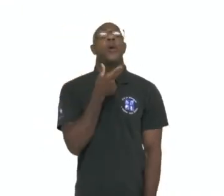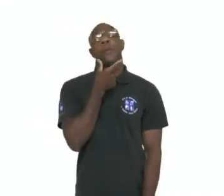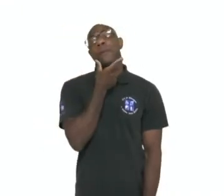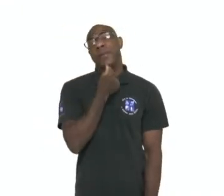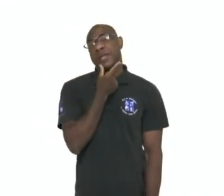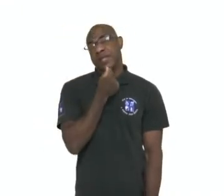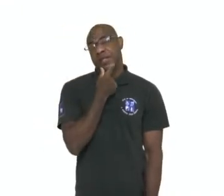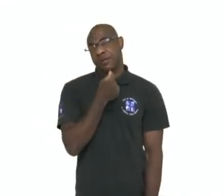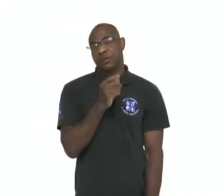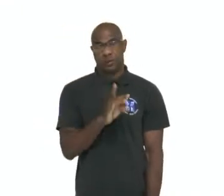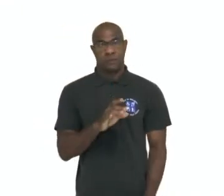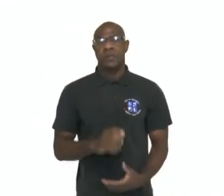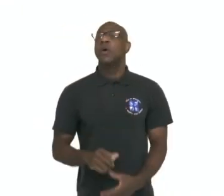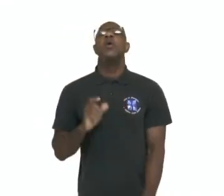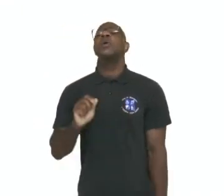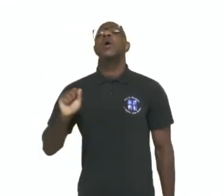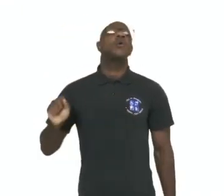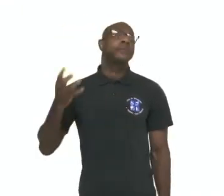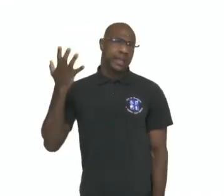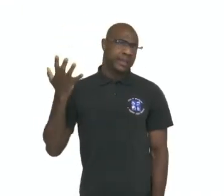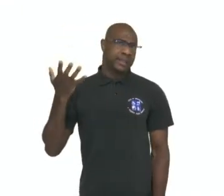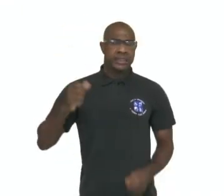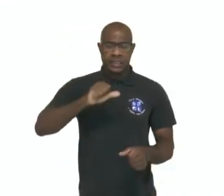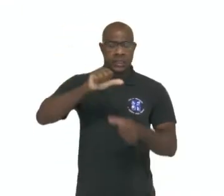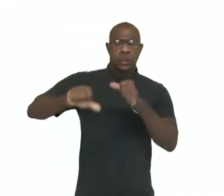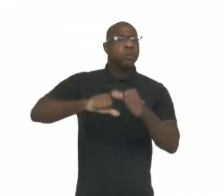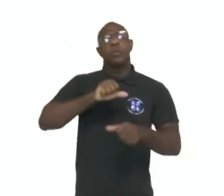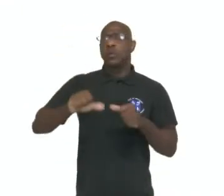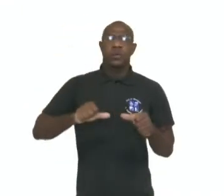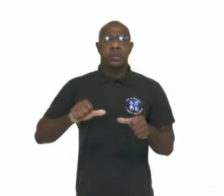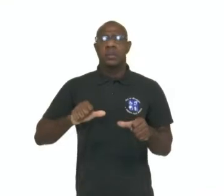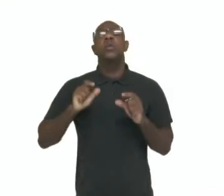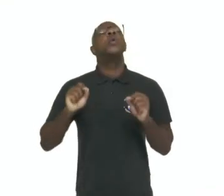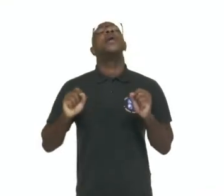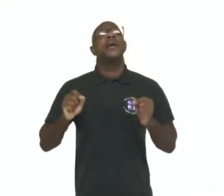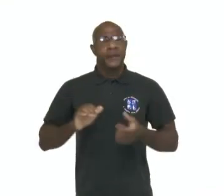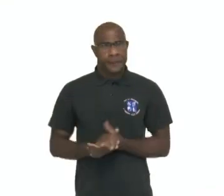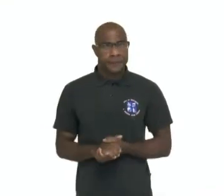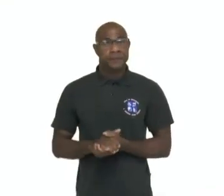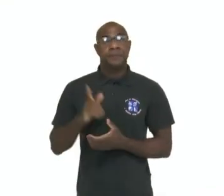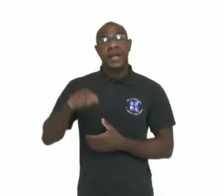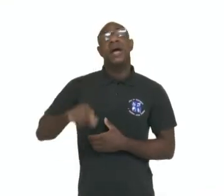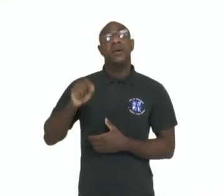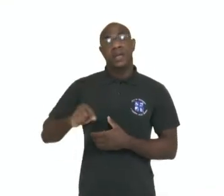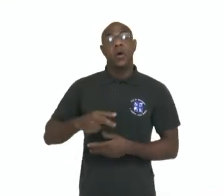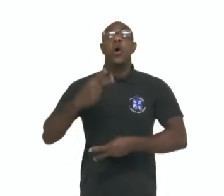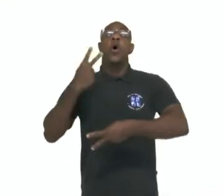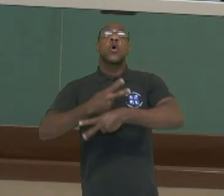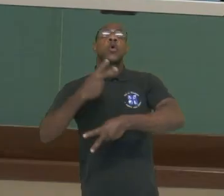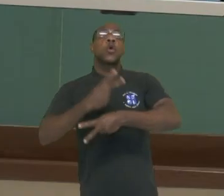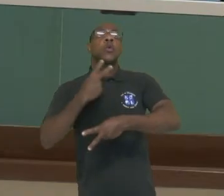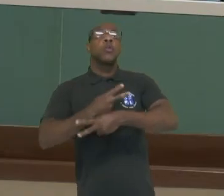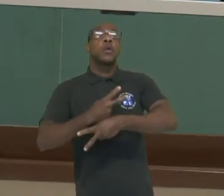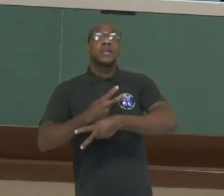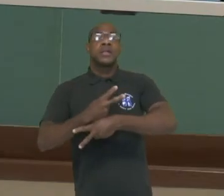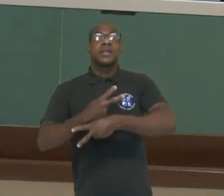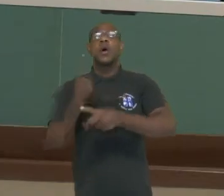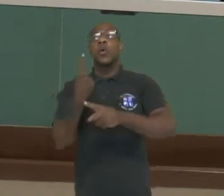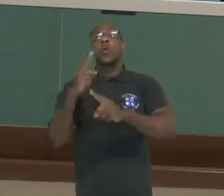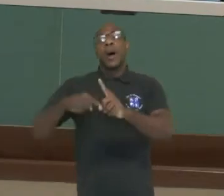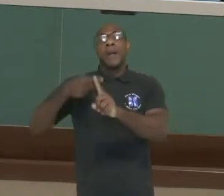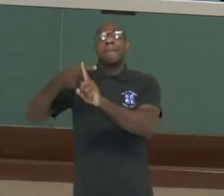que surge, então, neste menino, que vai alterar neste cariótipo, é um cromossomo a